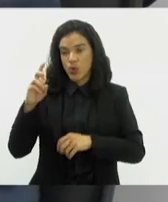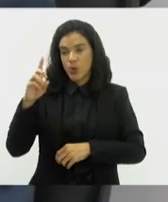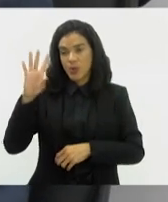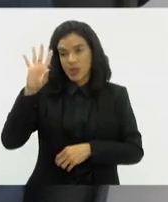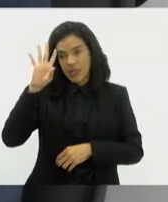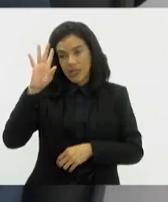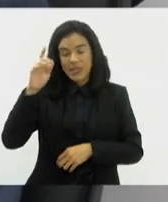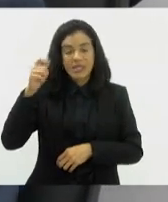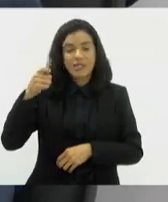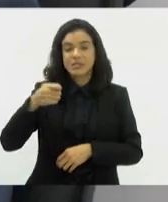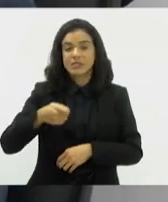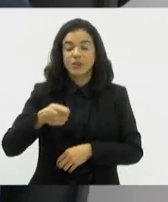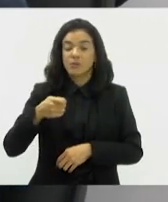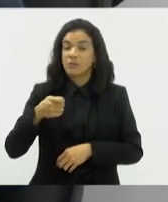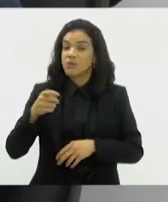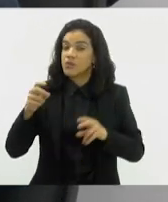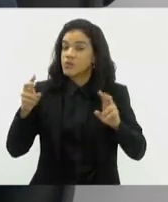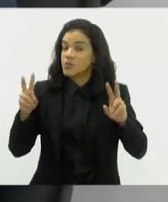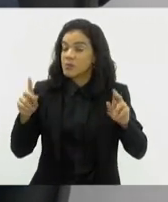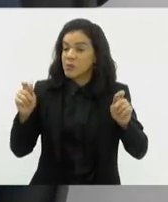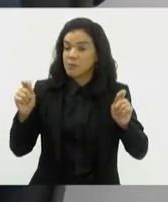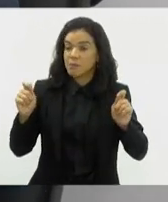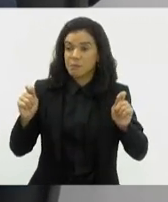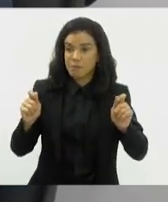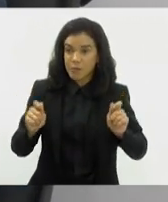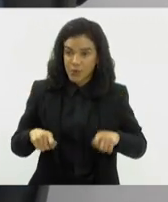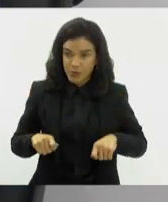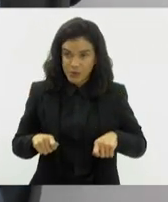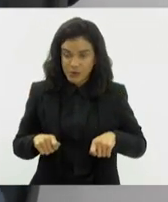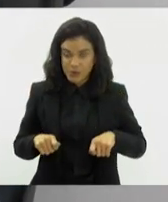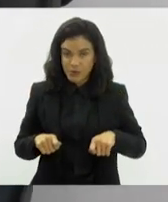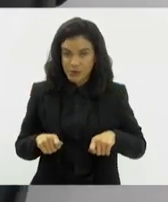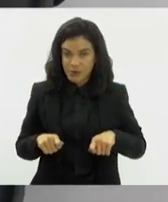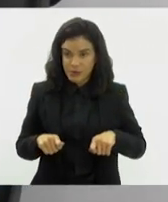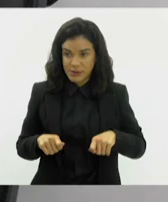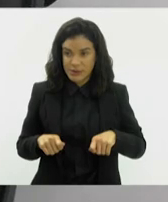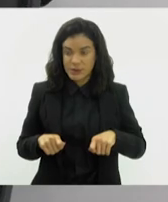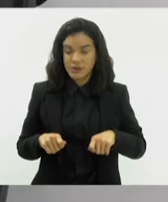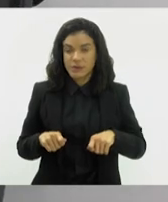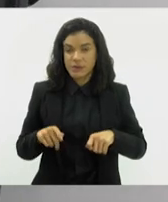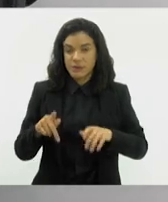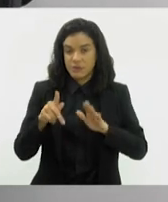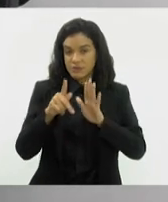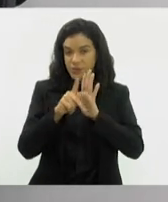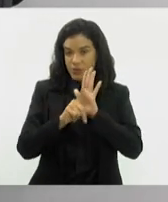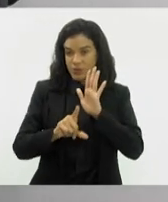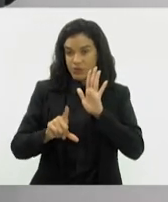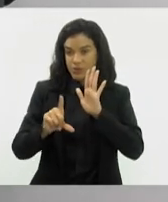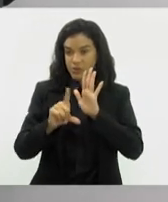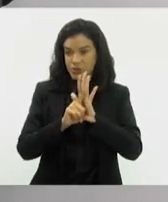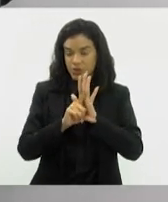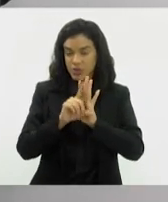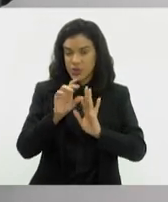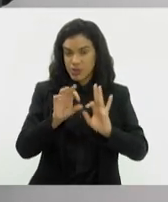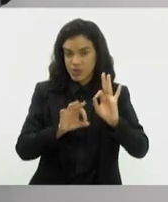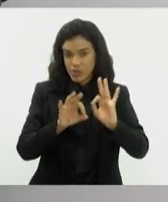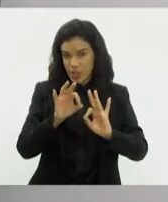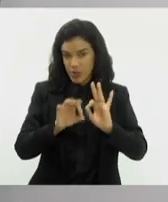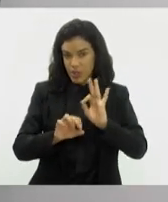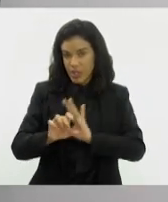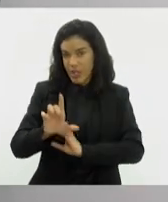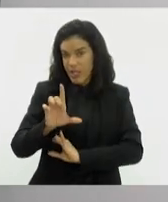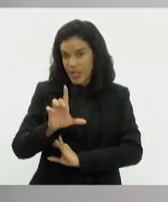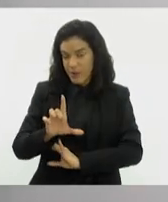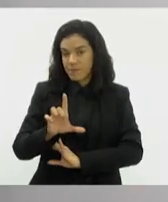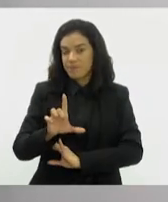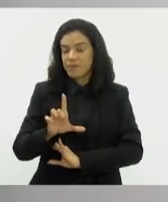lembrar, da possibilidade de projetos possam ter aumento